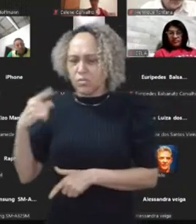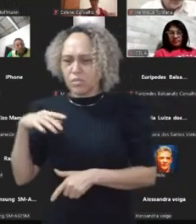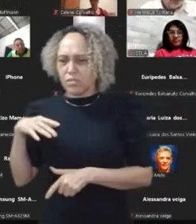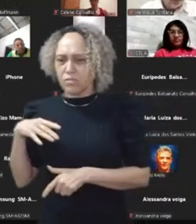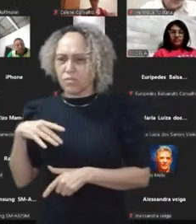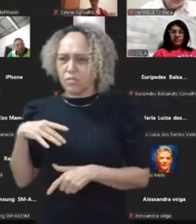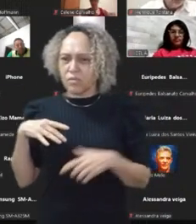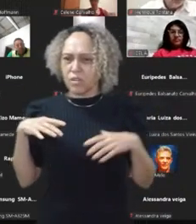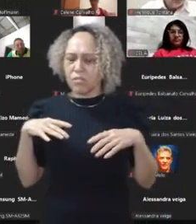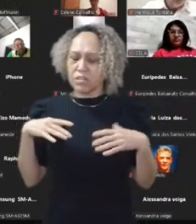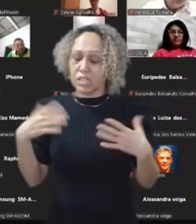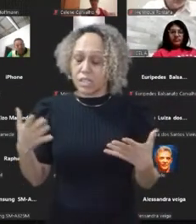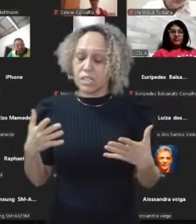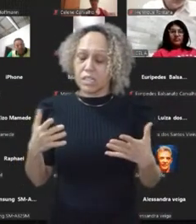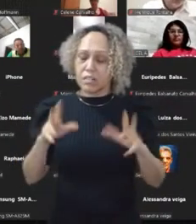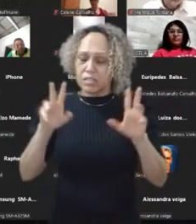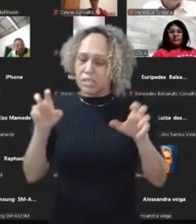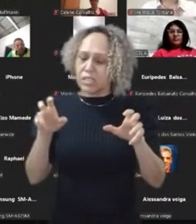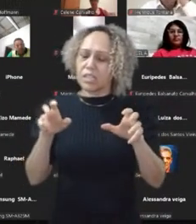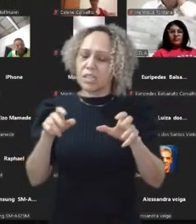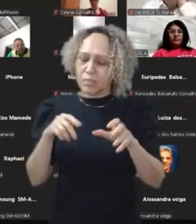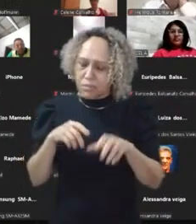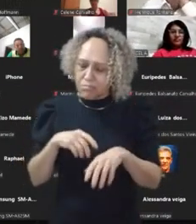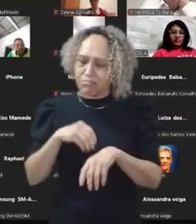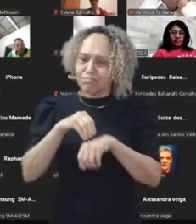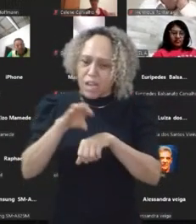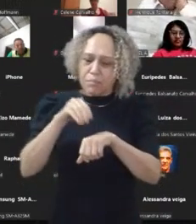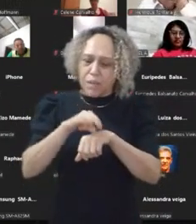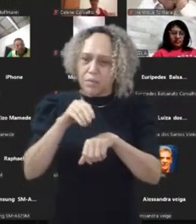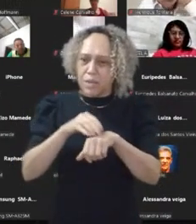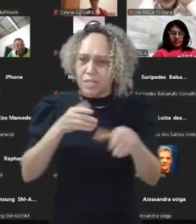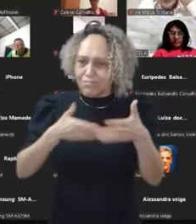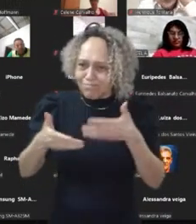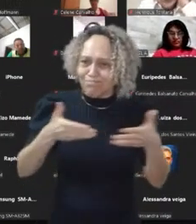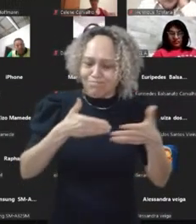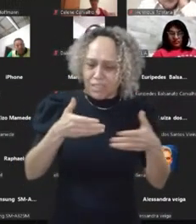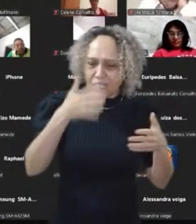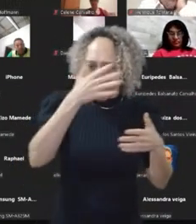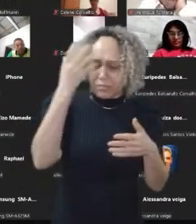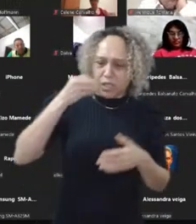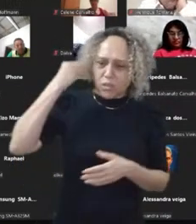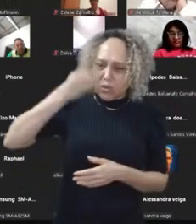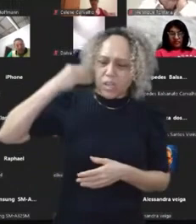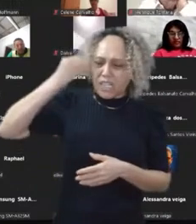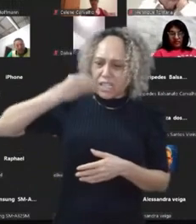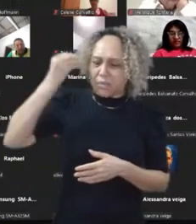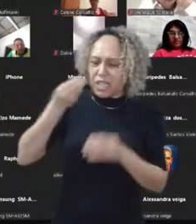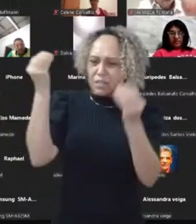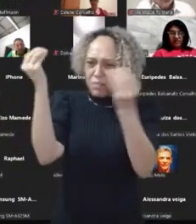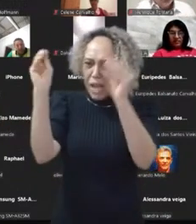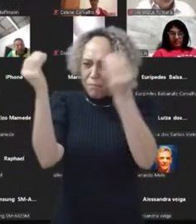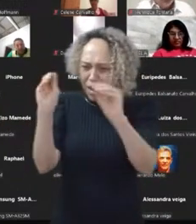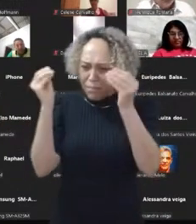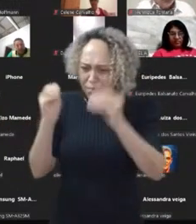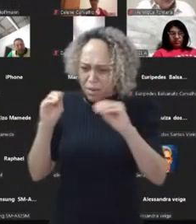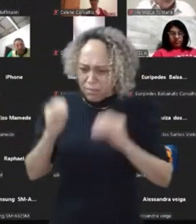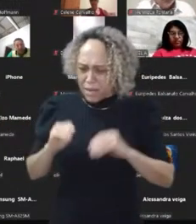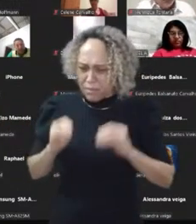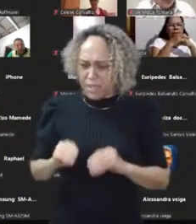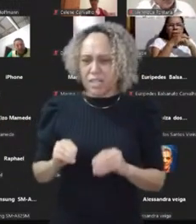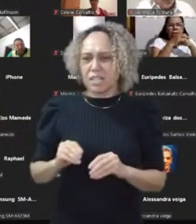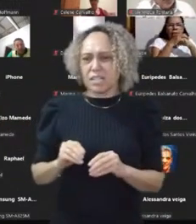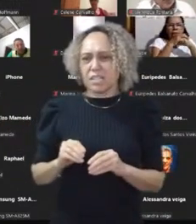el conseguiu e conseguiu muito também claro com certo personalismo com certa essa característica influência individual mas ainda